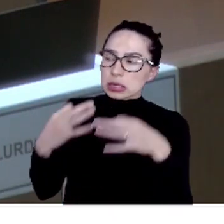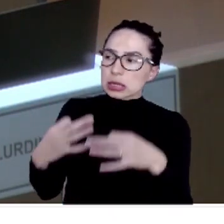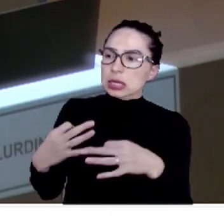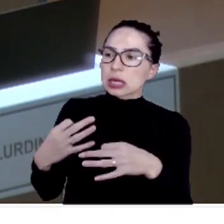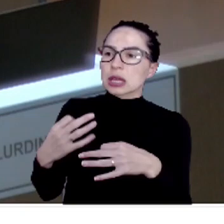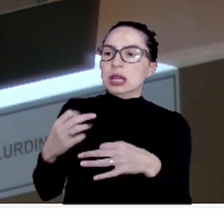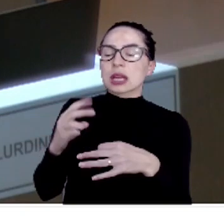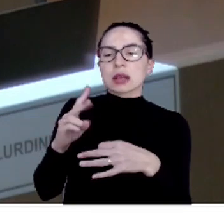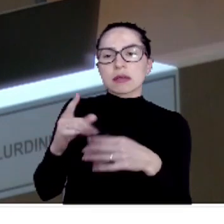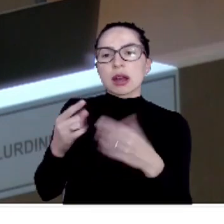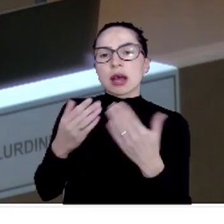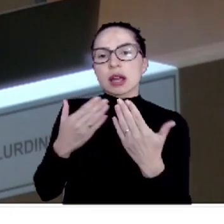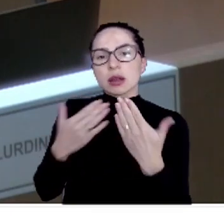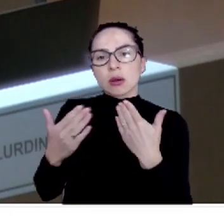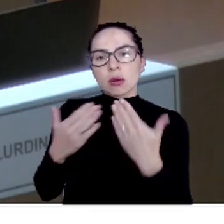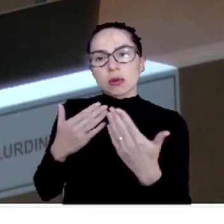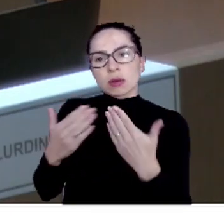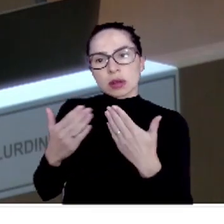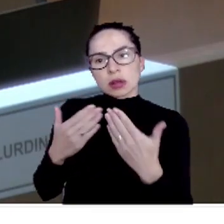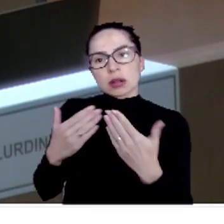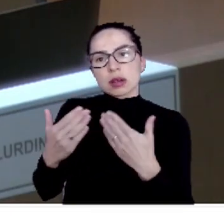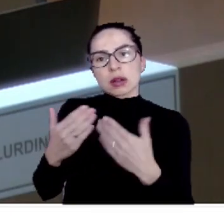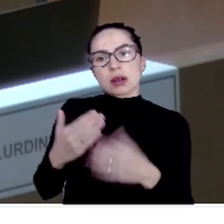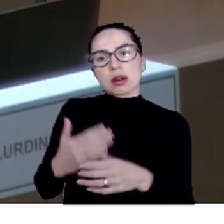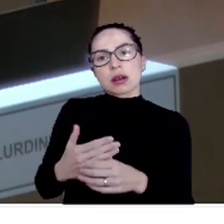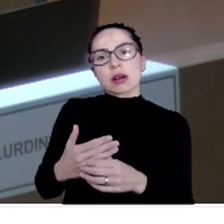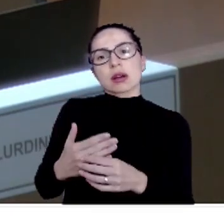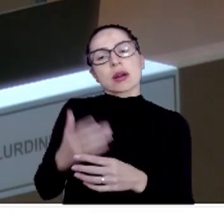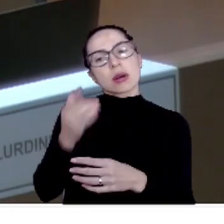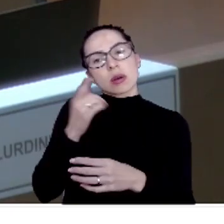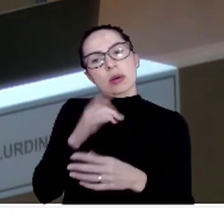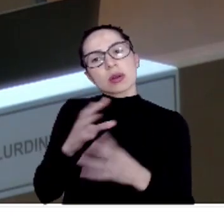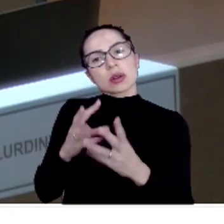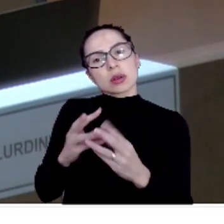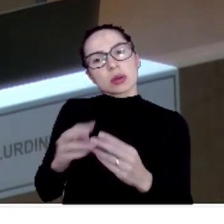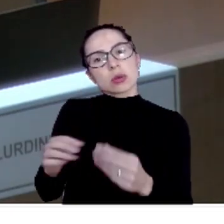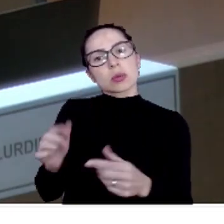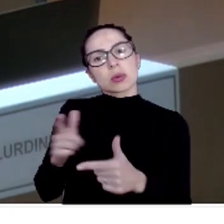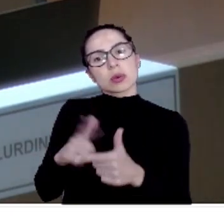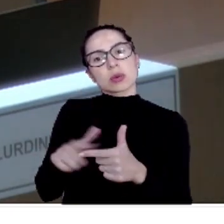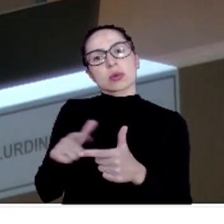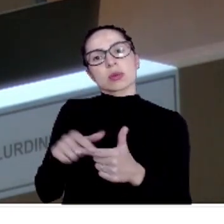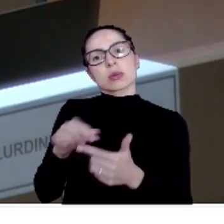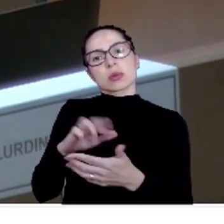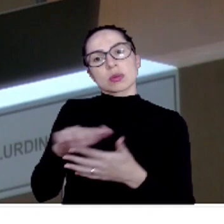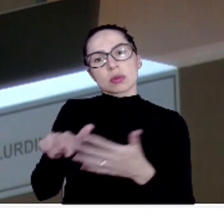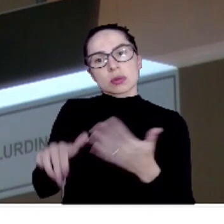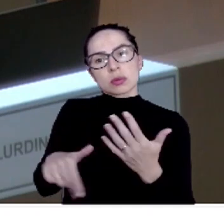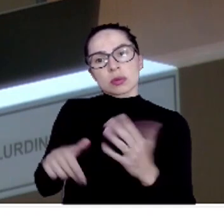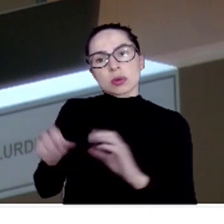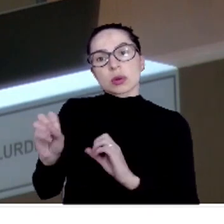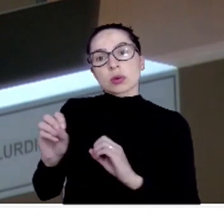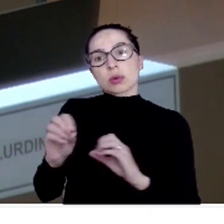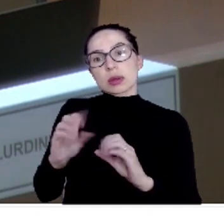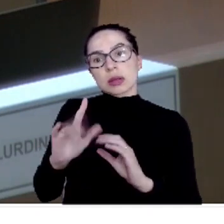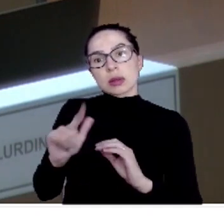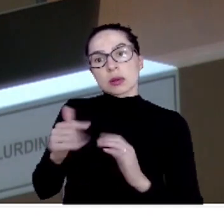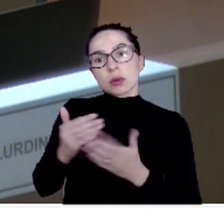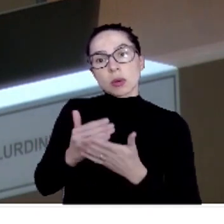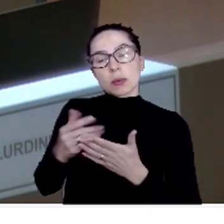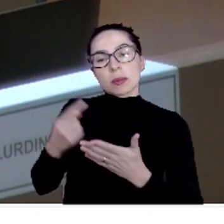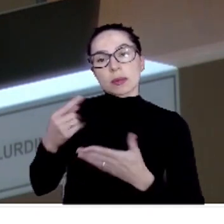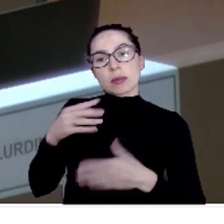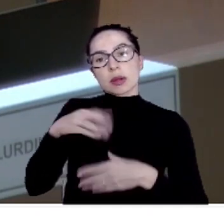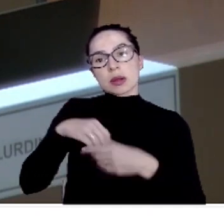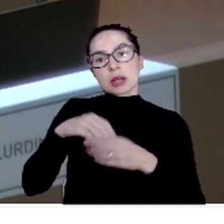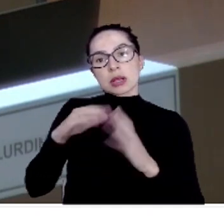dá para resolver vários problemas, né? A educação vem de casa. Não